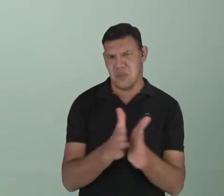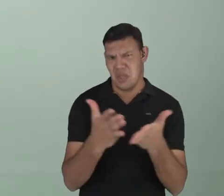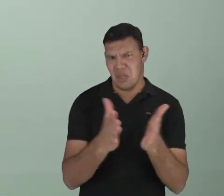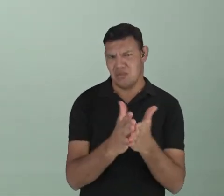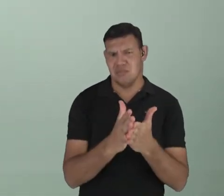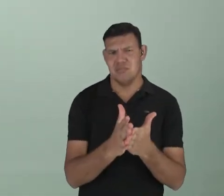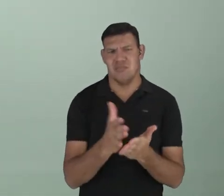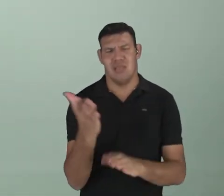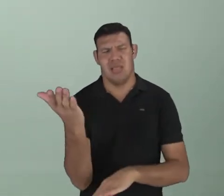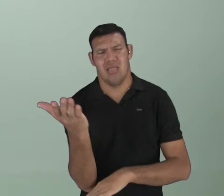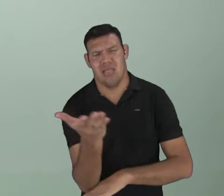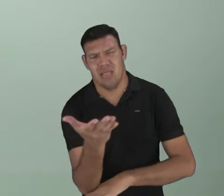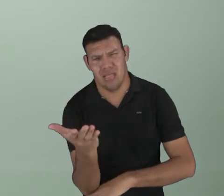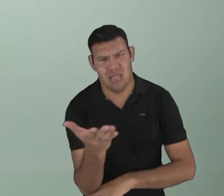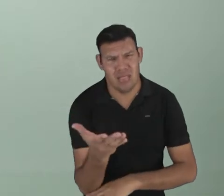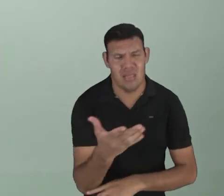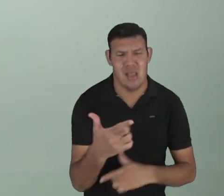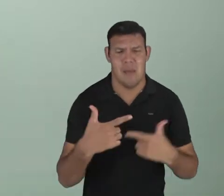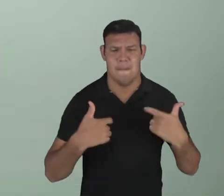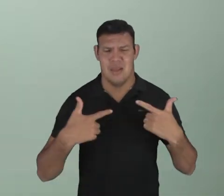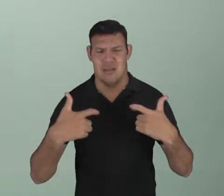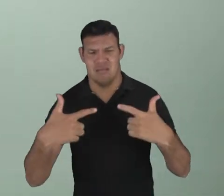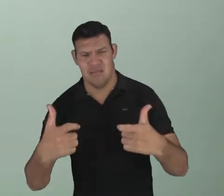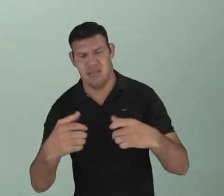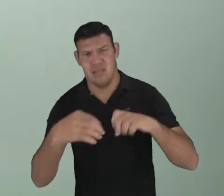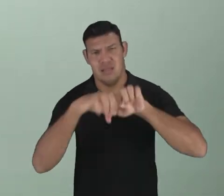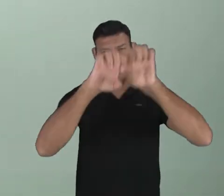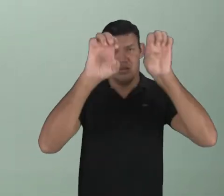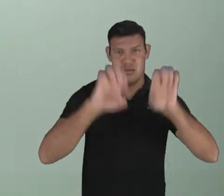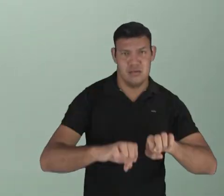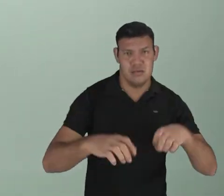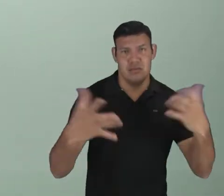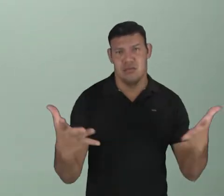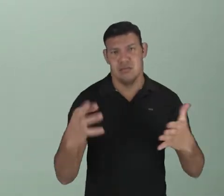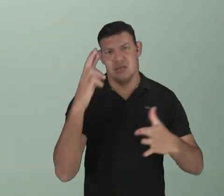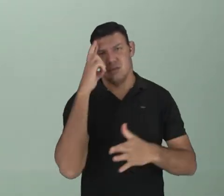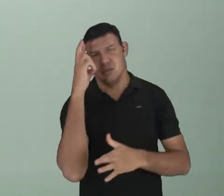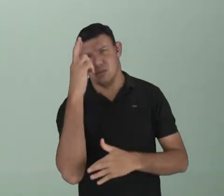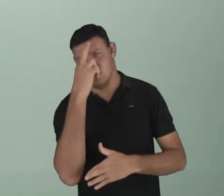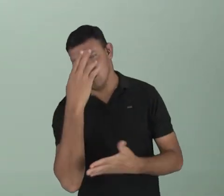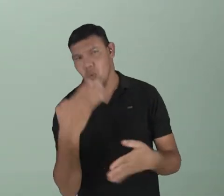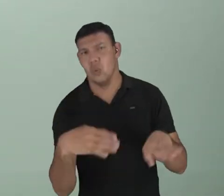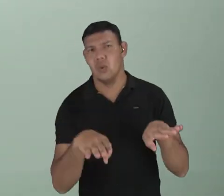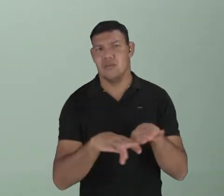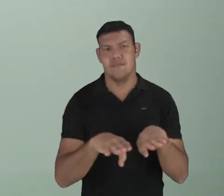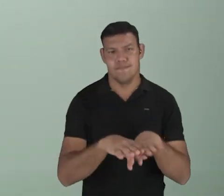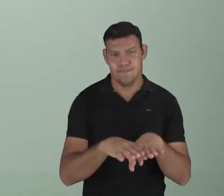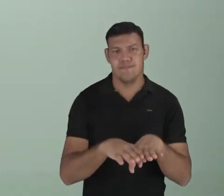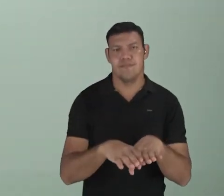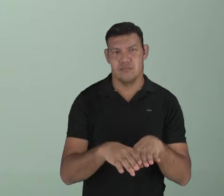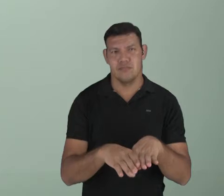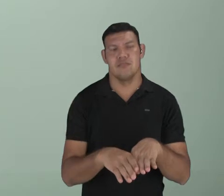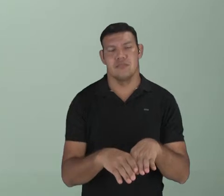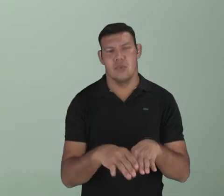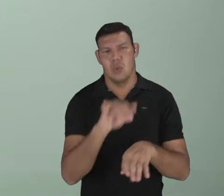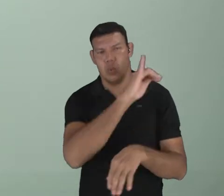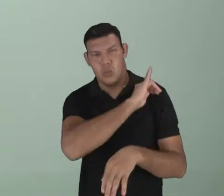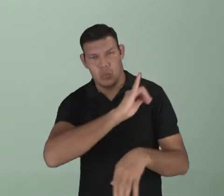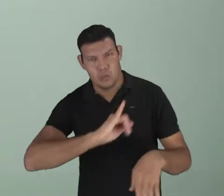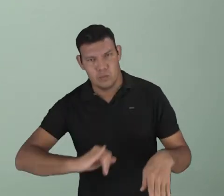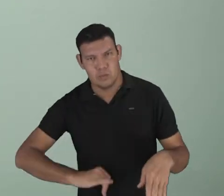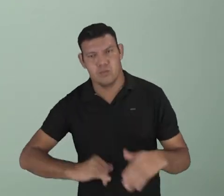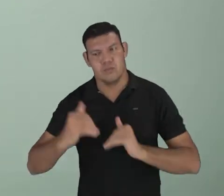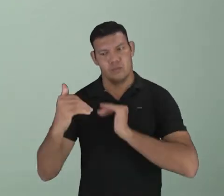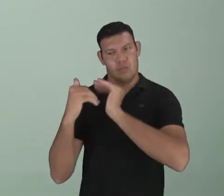né, miserável, por conta de guerras, questões estruturais, questões históricas também do imperialismo, né,